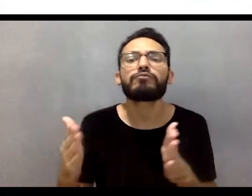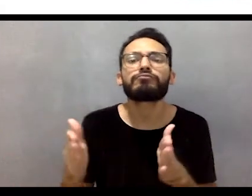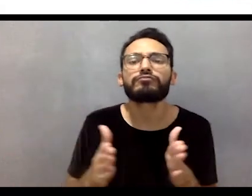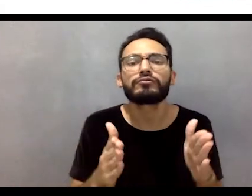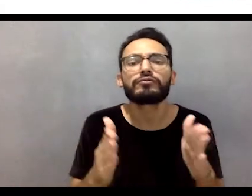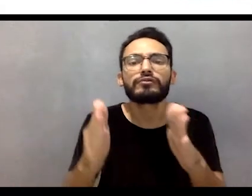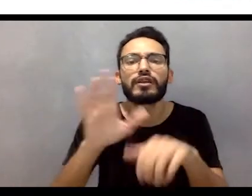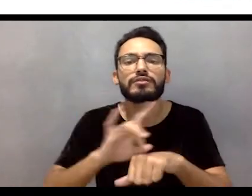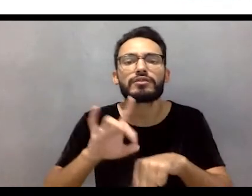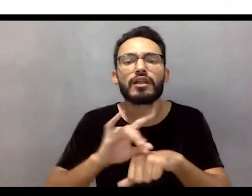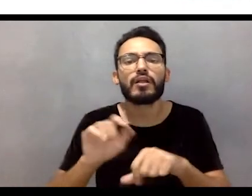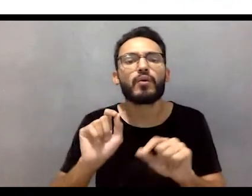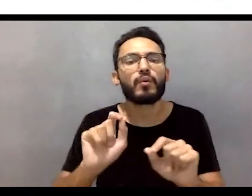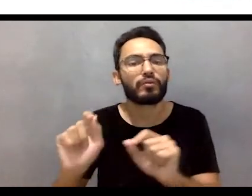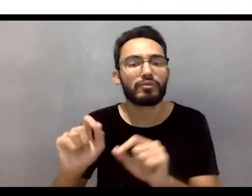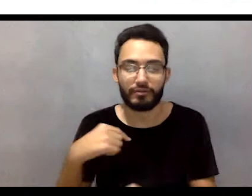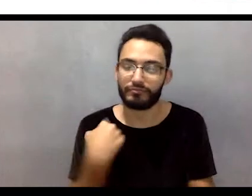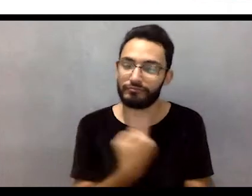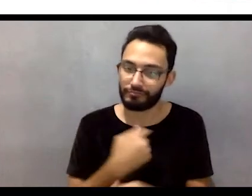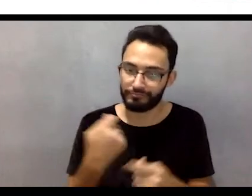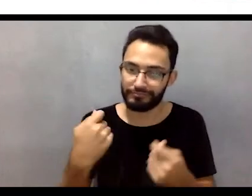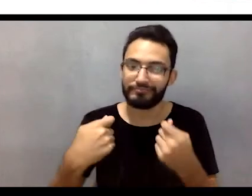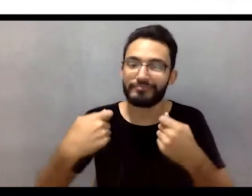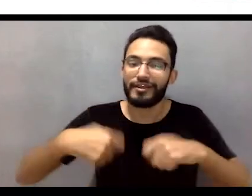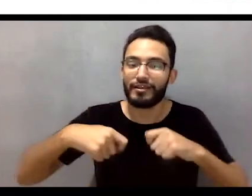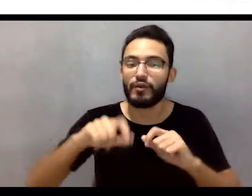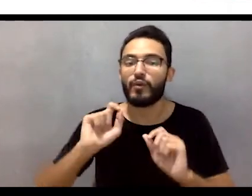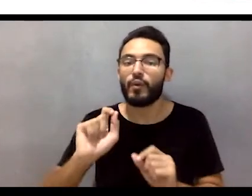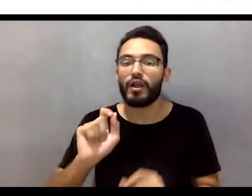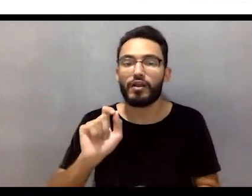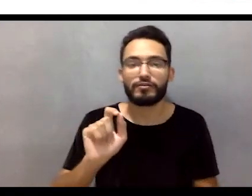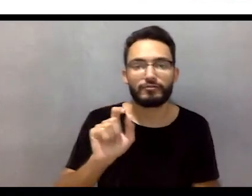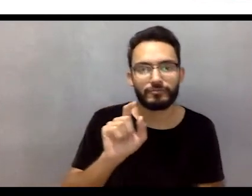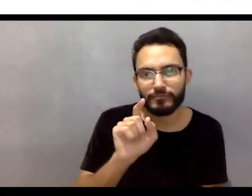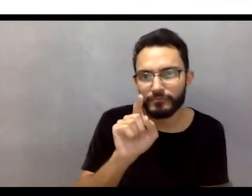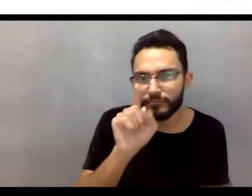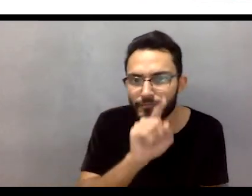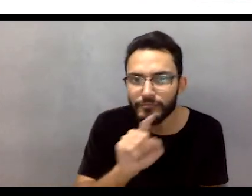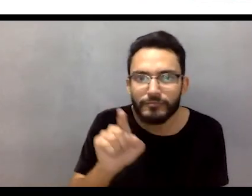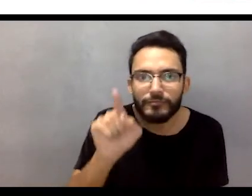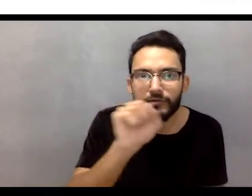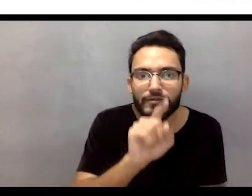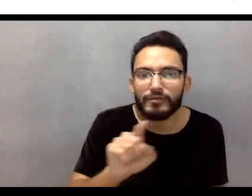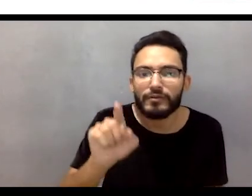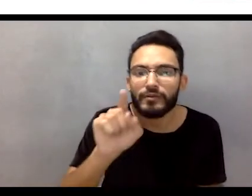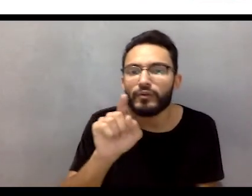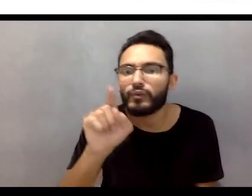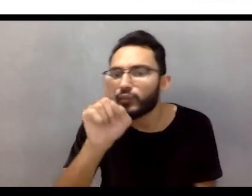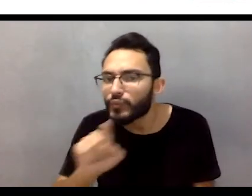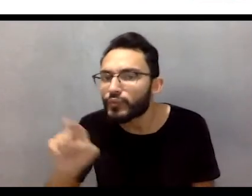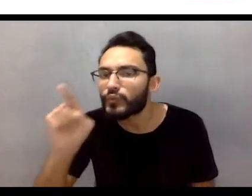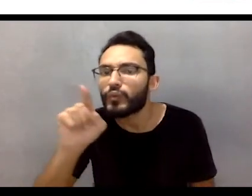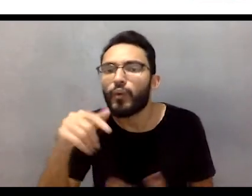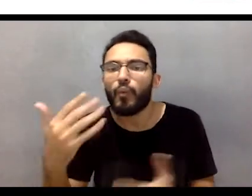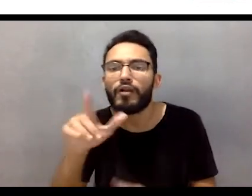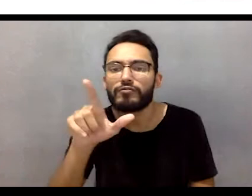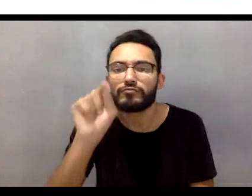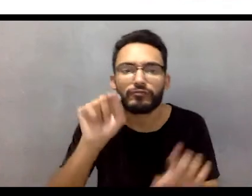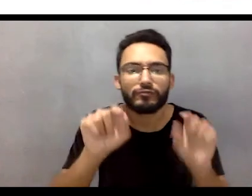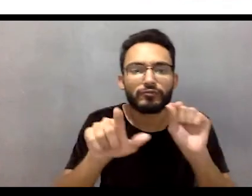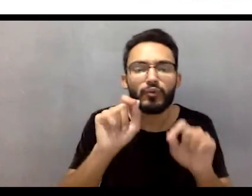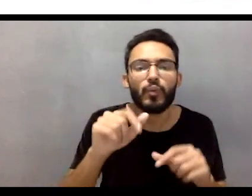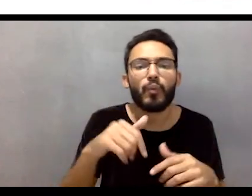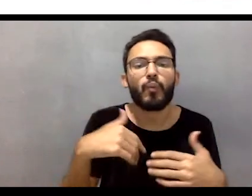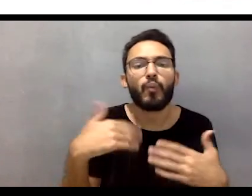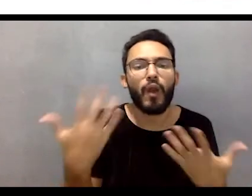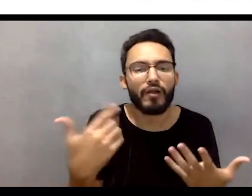direcionadores estratégicos? Nós definimos os nossos Os. Beleza, baseado nesses Os, quais são os